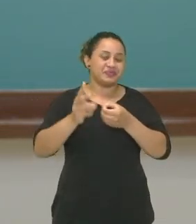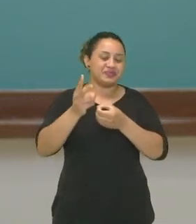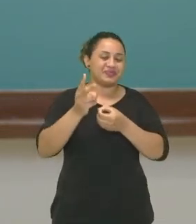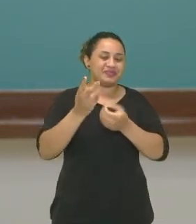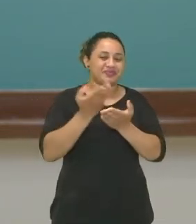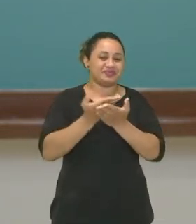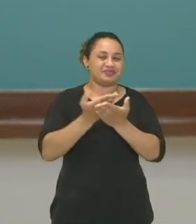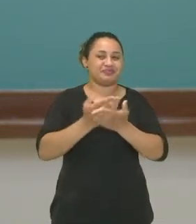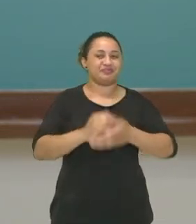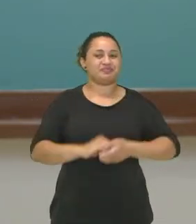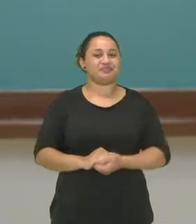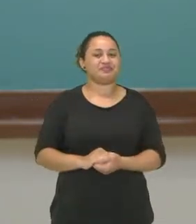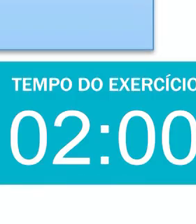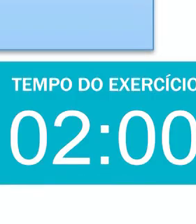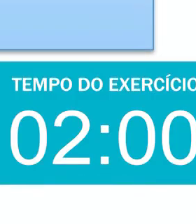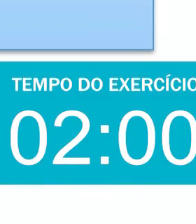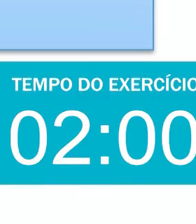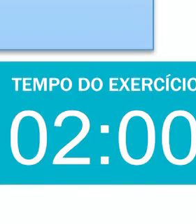Aula Paraná.